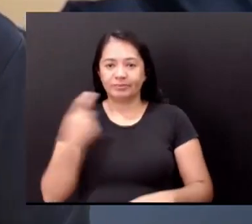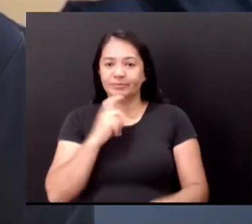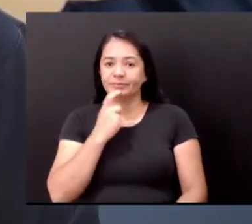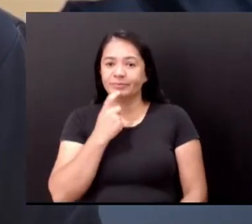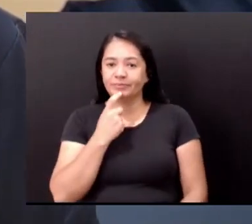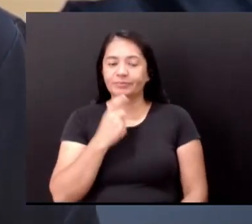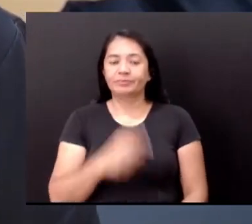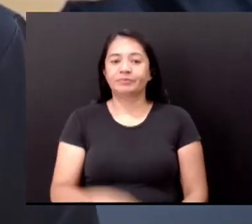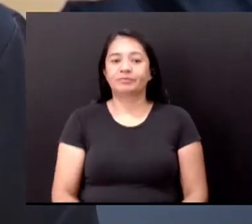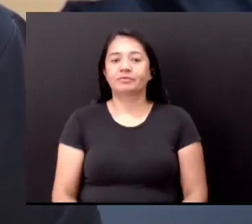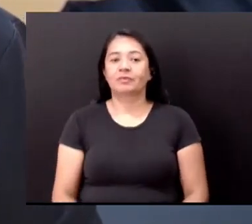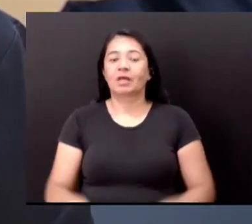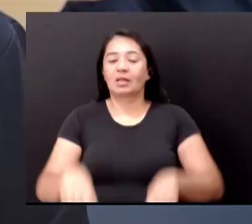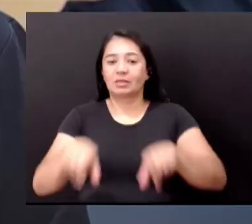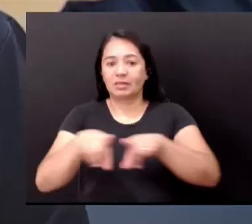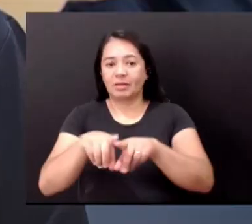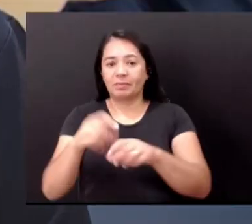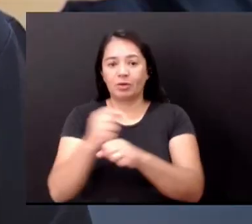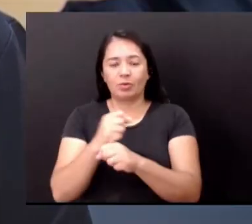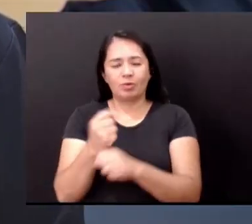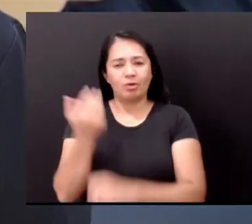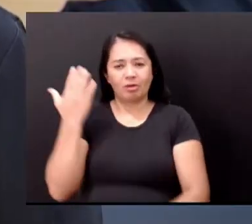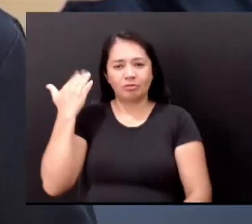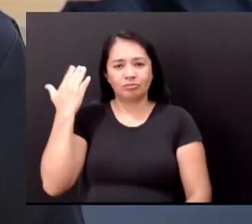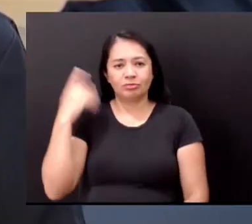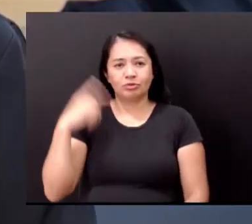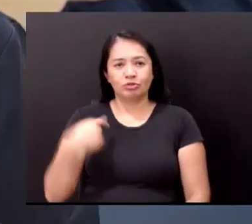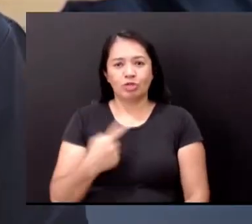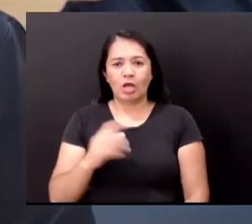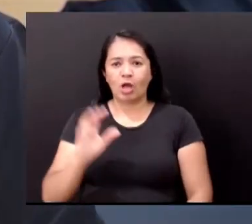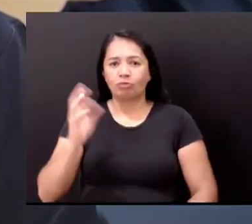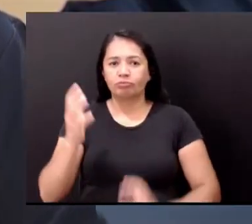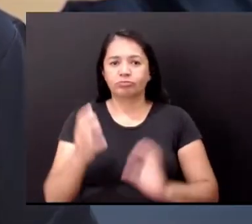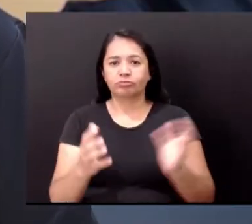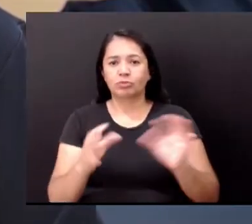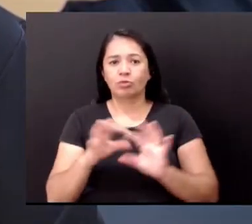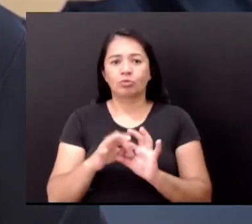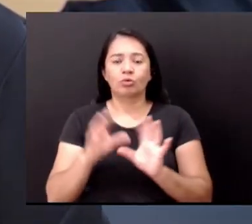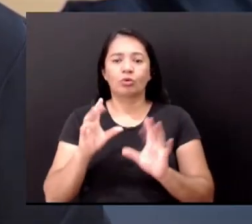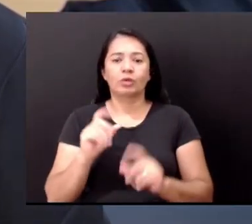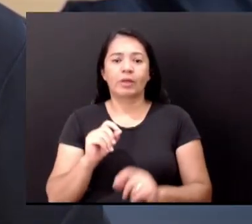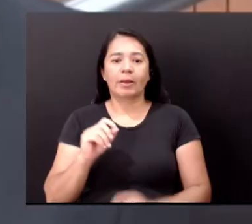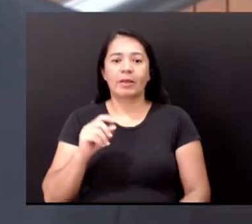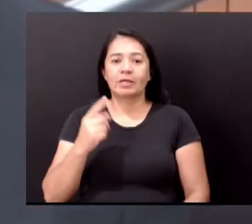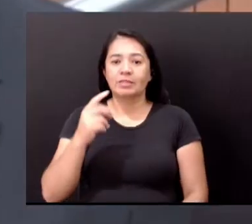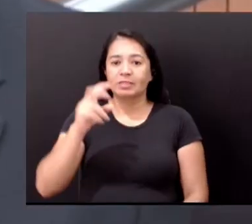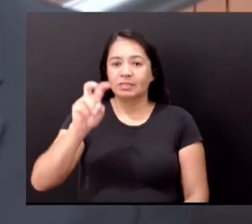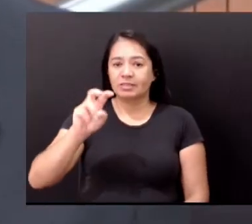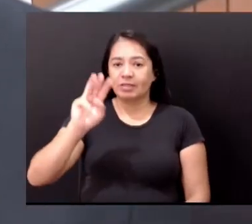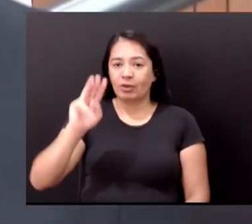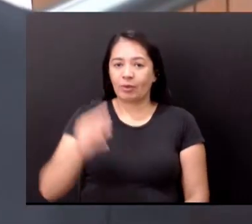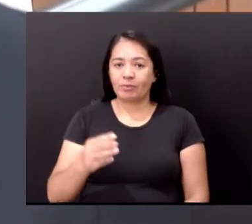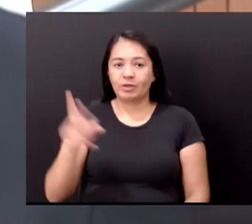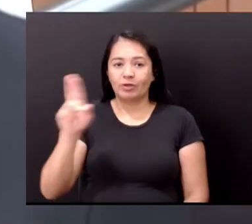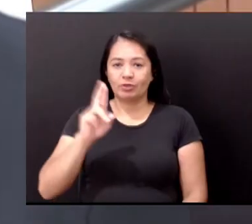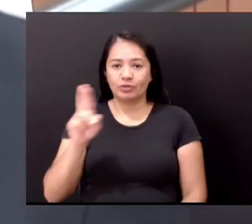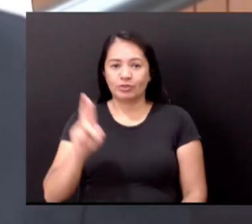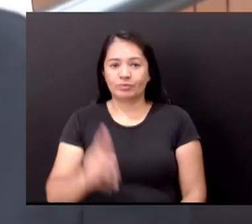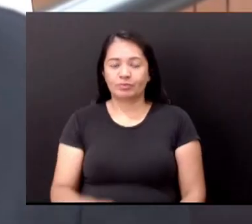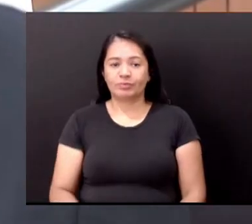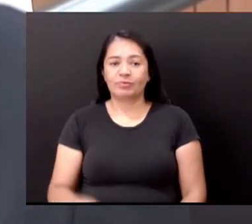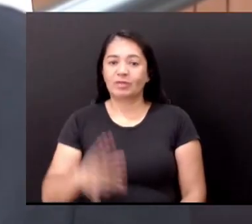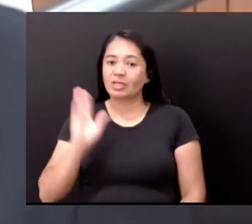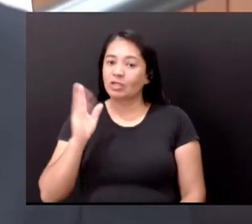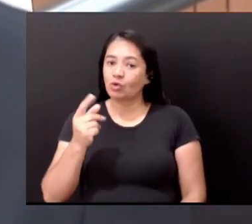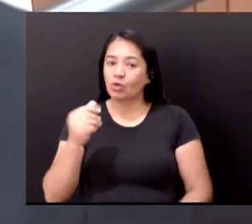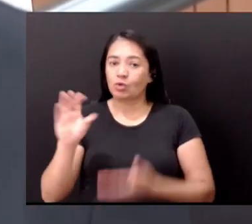Lembrando que no ano passado nós tivemos disponíveis mais de 5 milhões de reais. Esse recurso já está em caixa, é um recurso